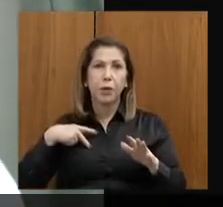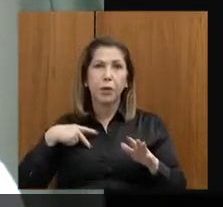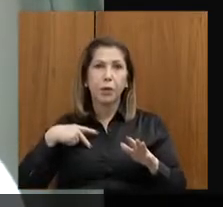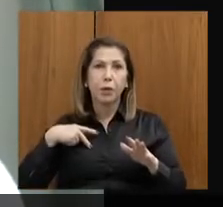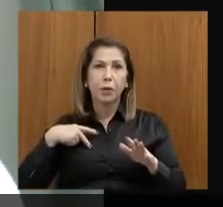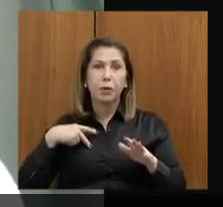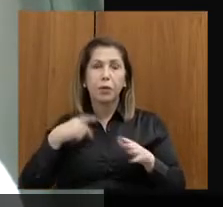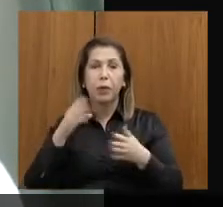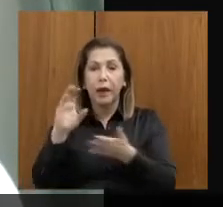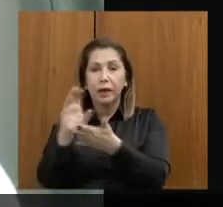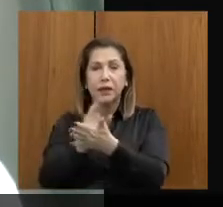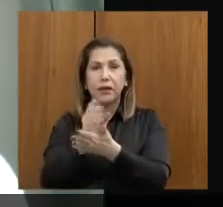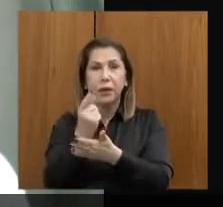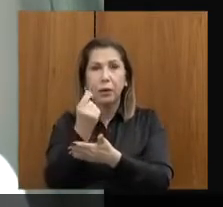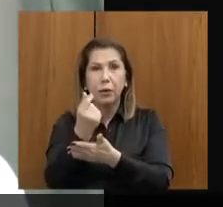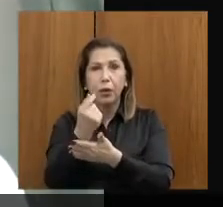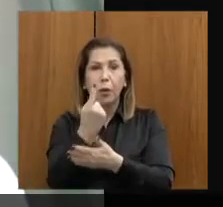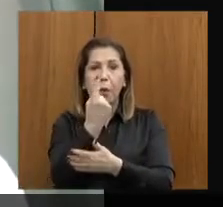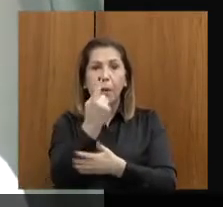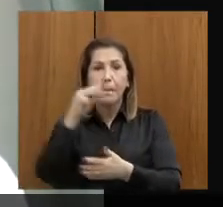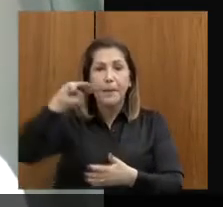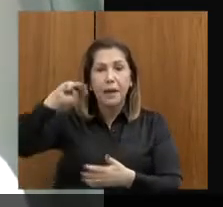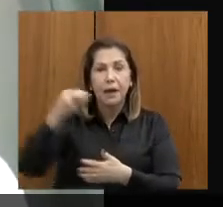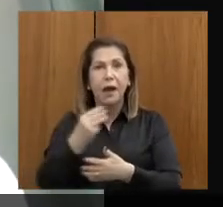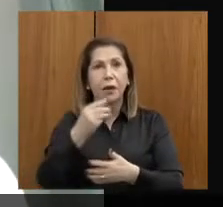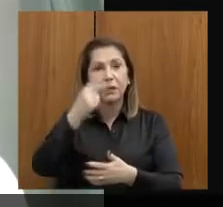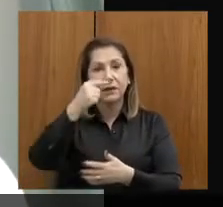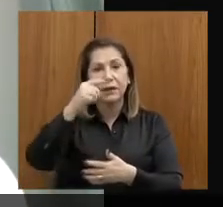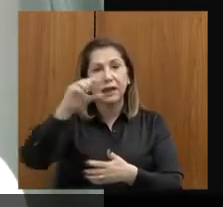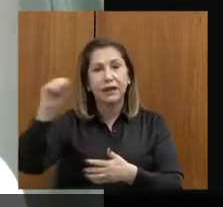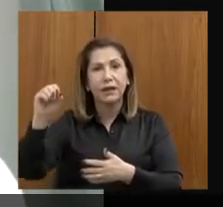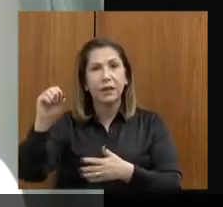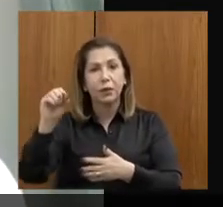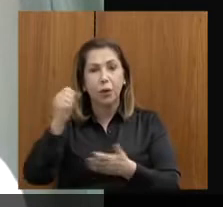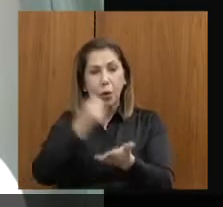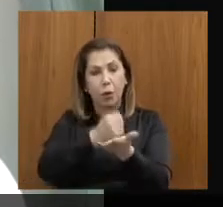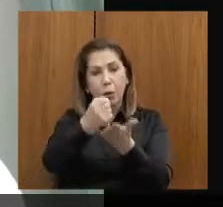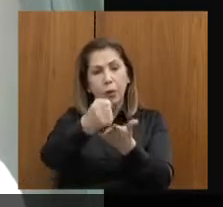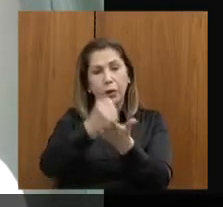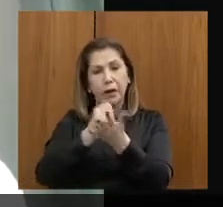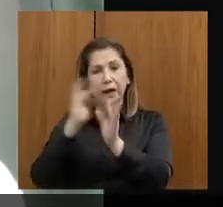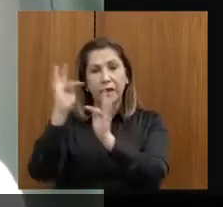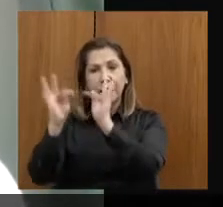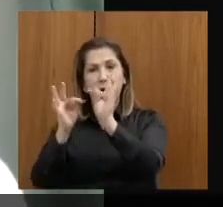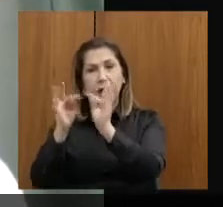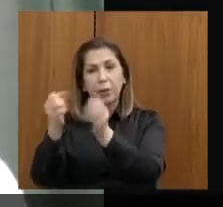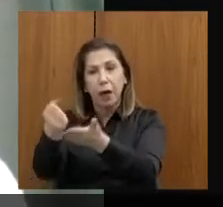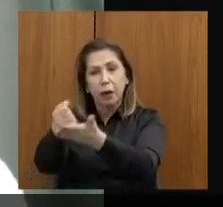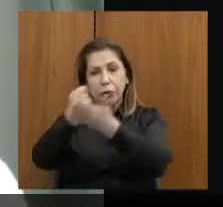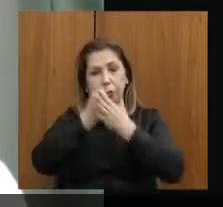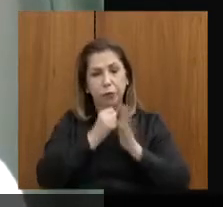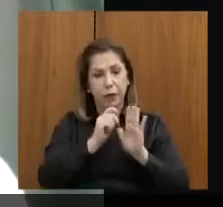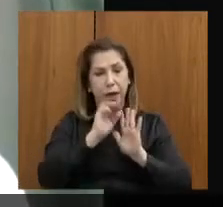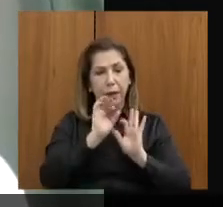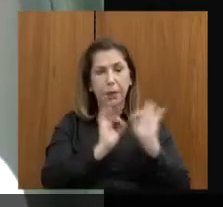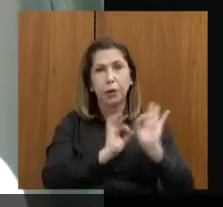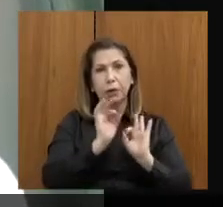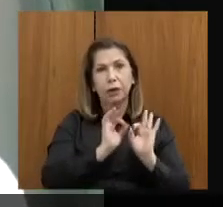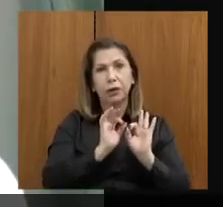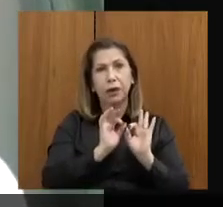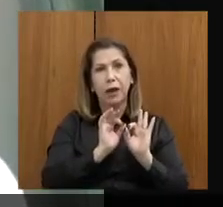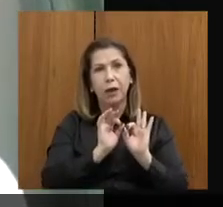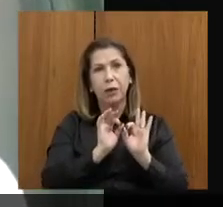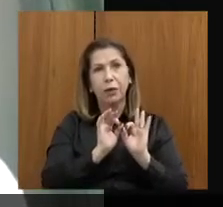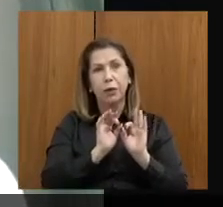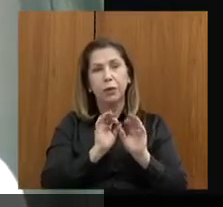reservando-se o fundo do Milhão e setecentos mais para contratação de técnicos para nos apoiar nesse projeto soma Só realmente Então